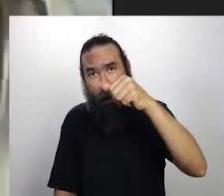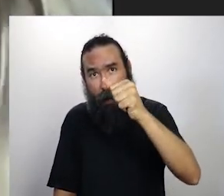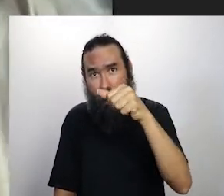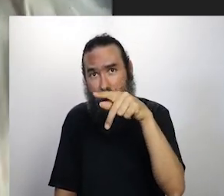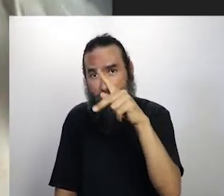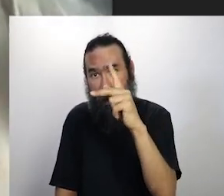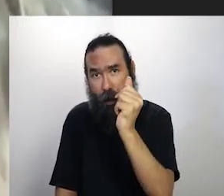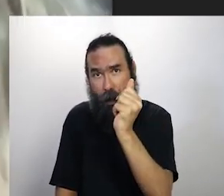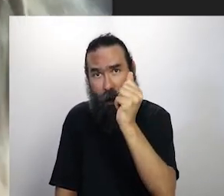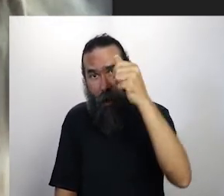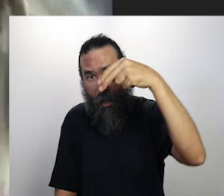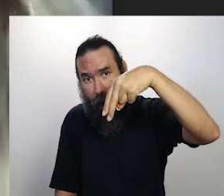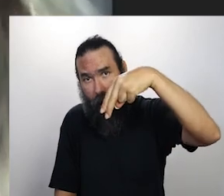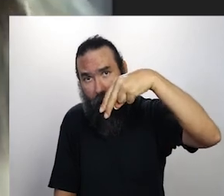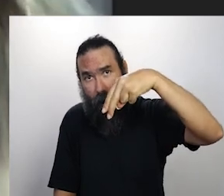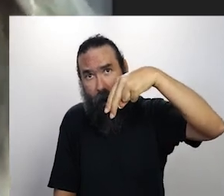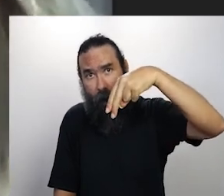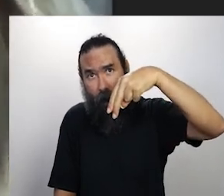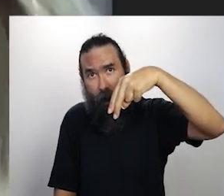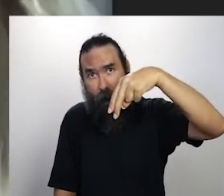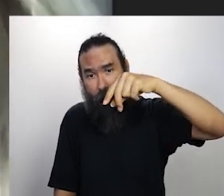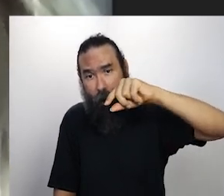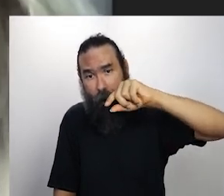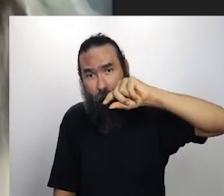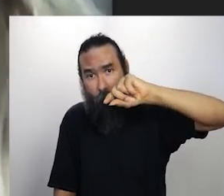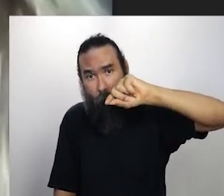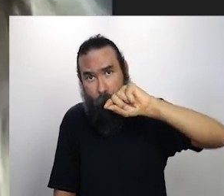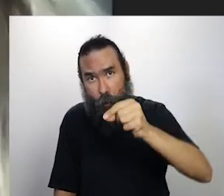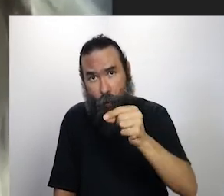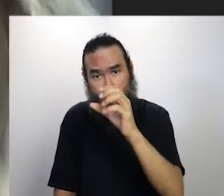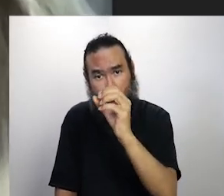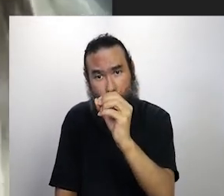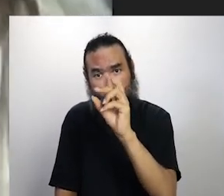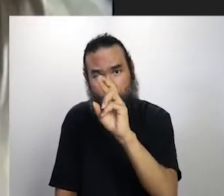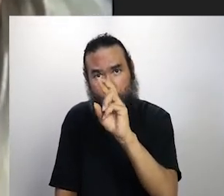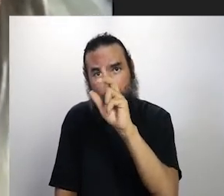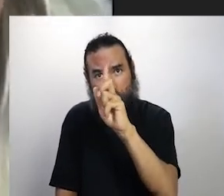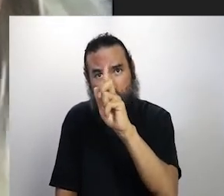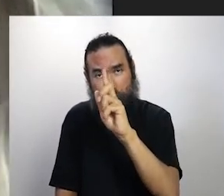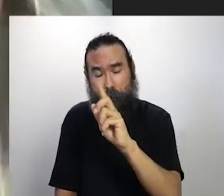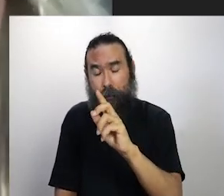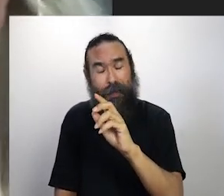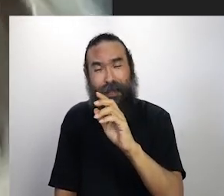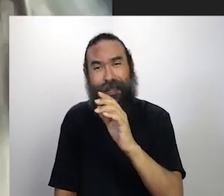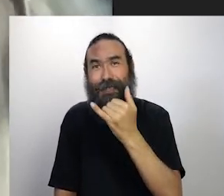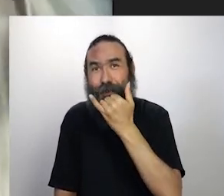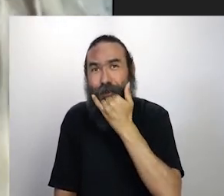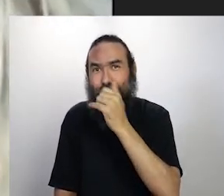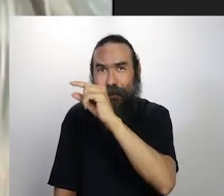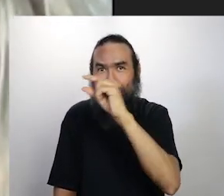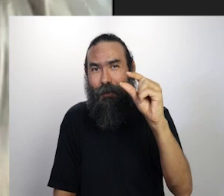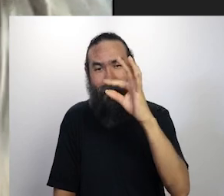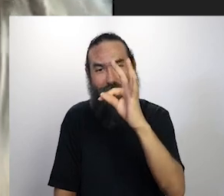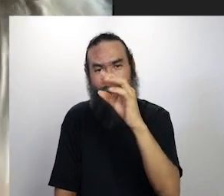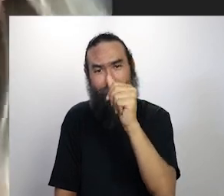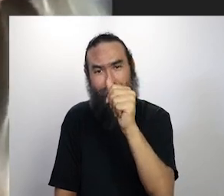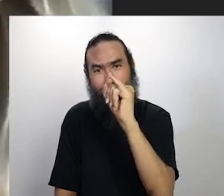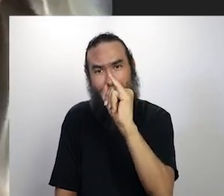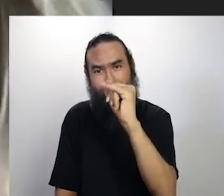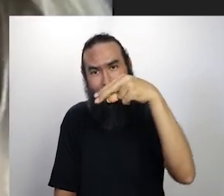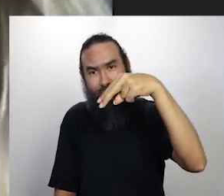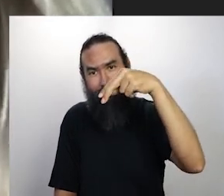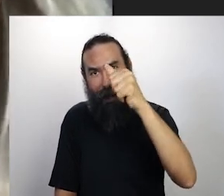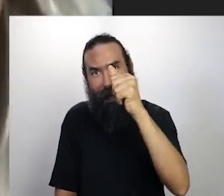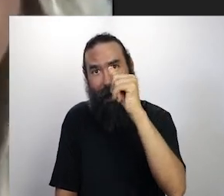tainacan.org, tá? O can é com N no final, N de não, é Tainacan com C.